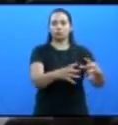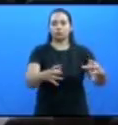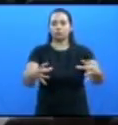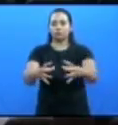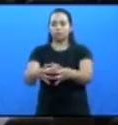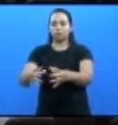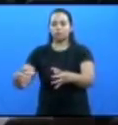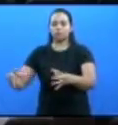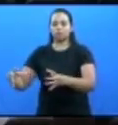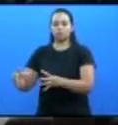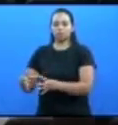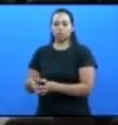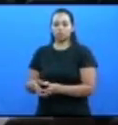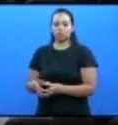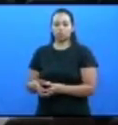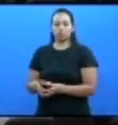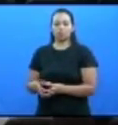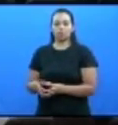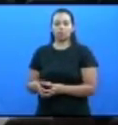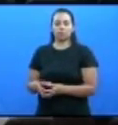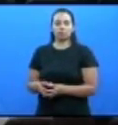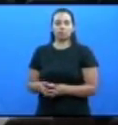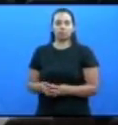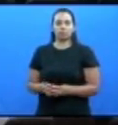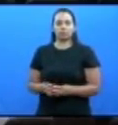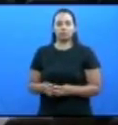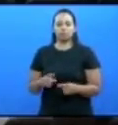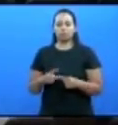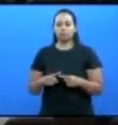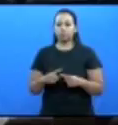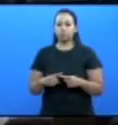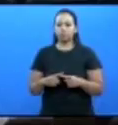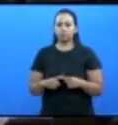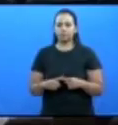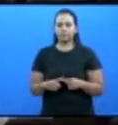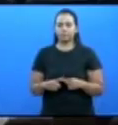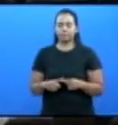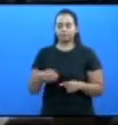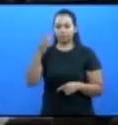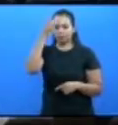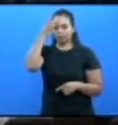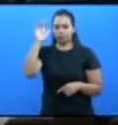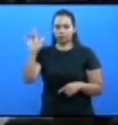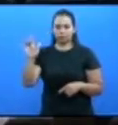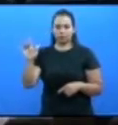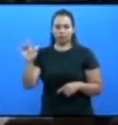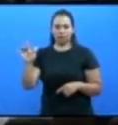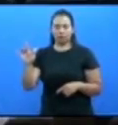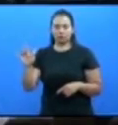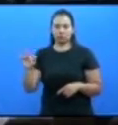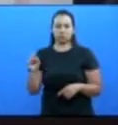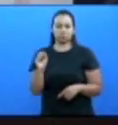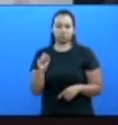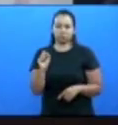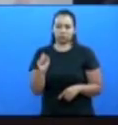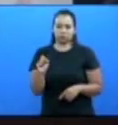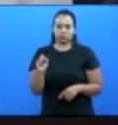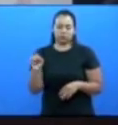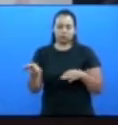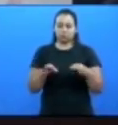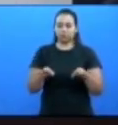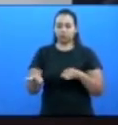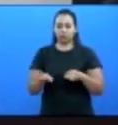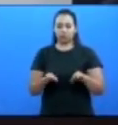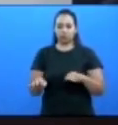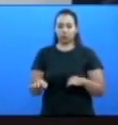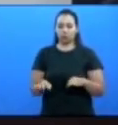Né? Na verdade, vereador, nós fizemos assim para facilitar a questão de destaque. Se algum vereador quisesse destaque, é